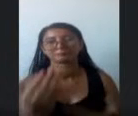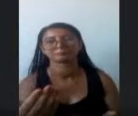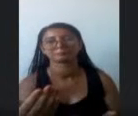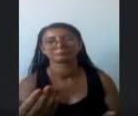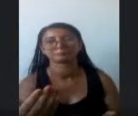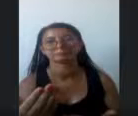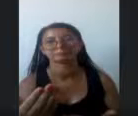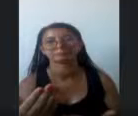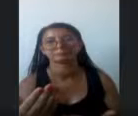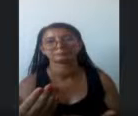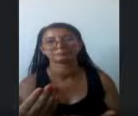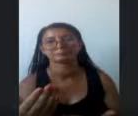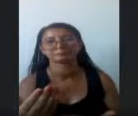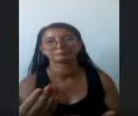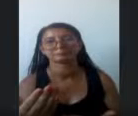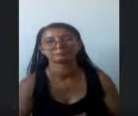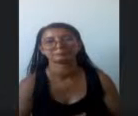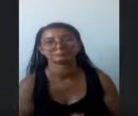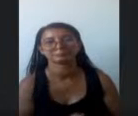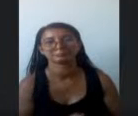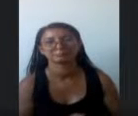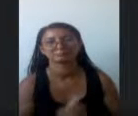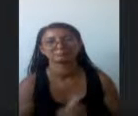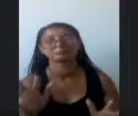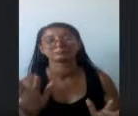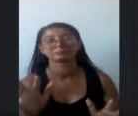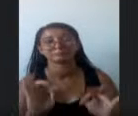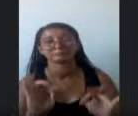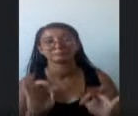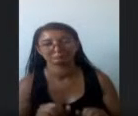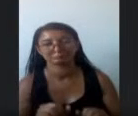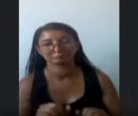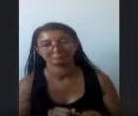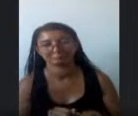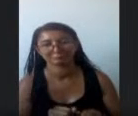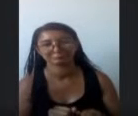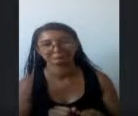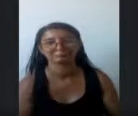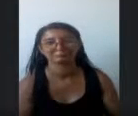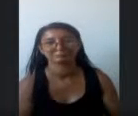E fechamos esse espaço, né?